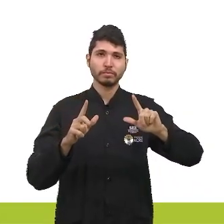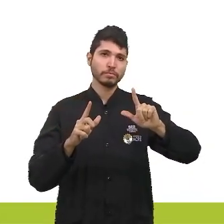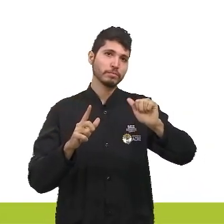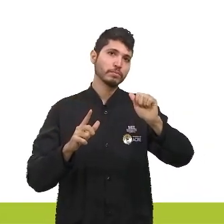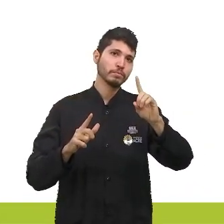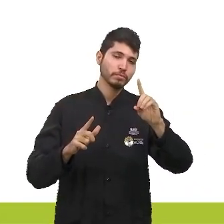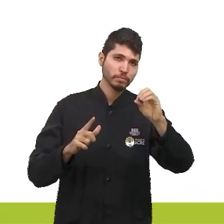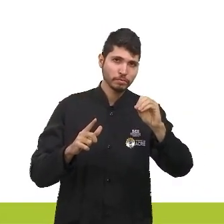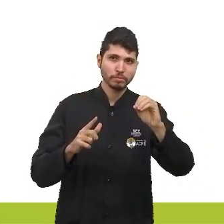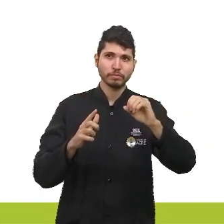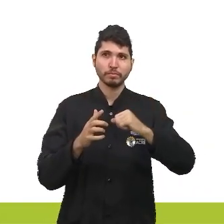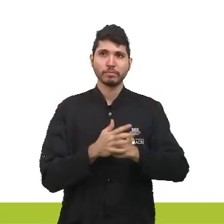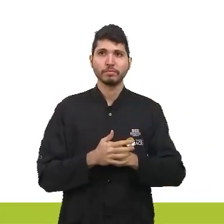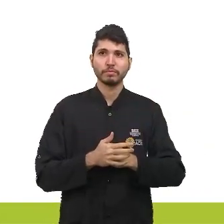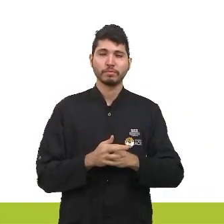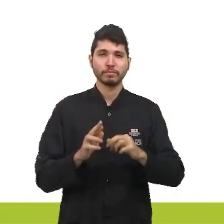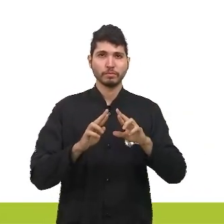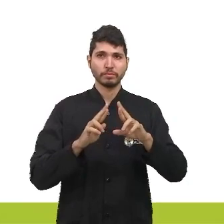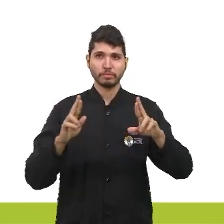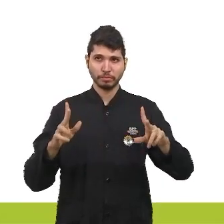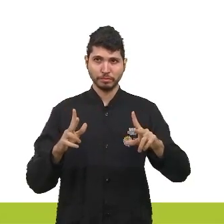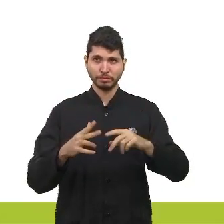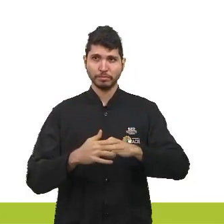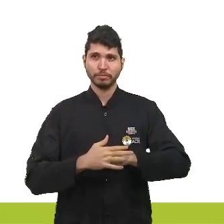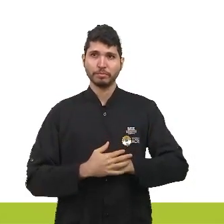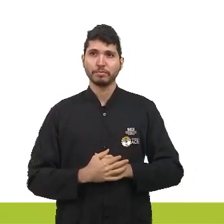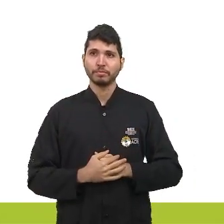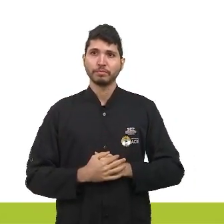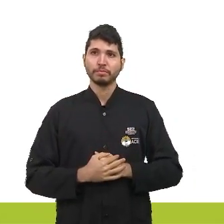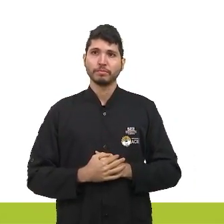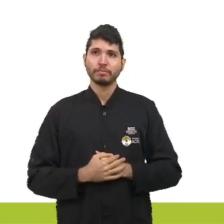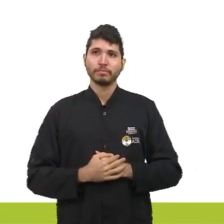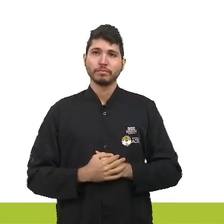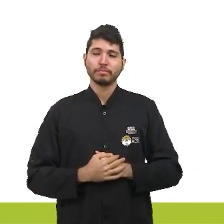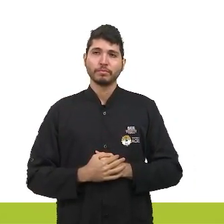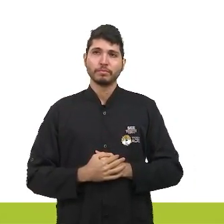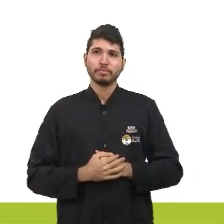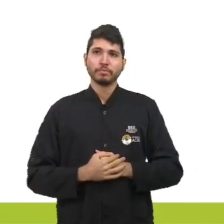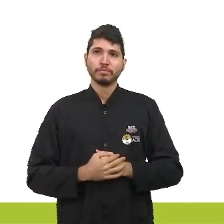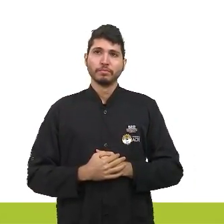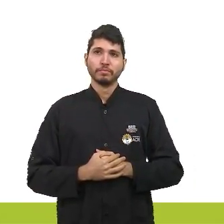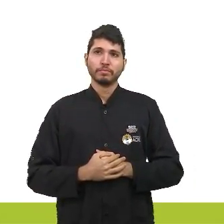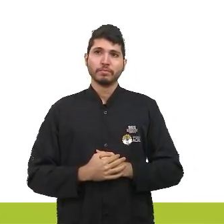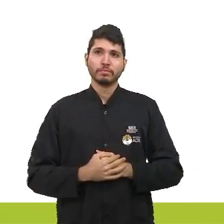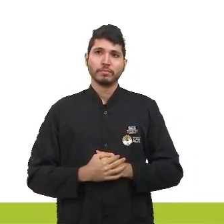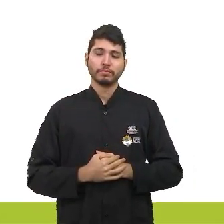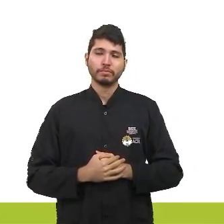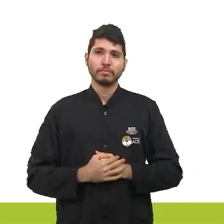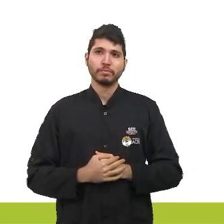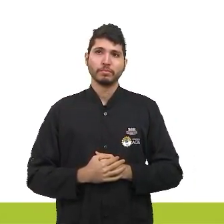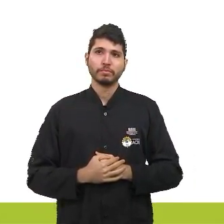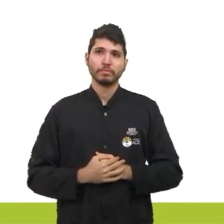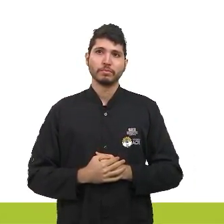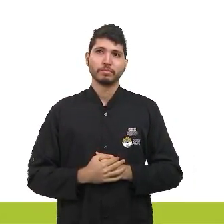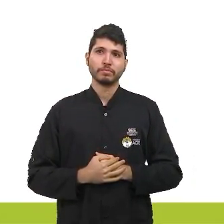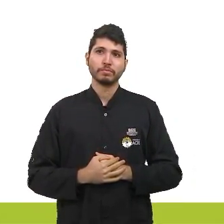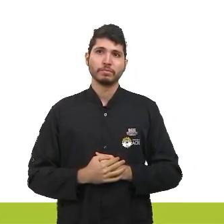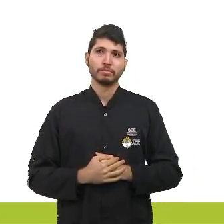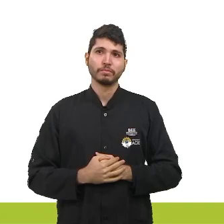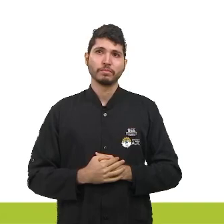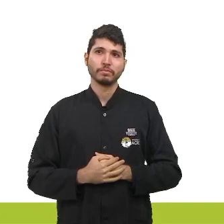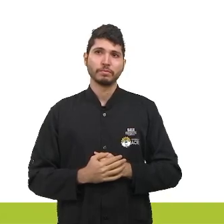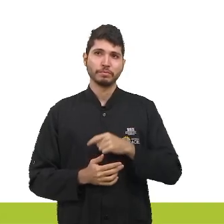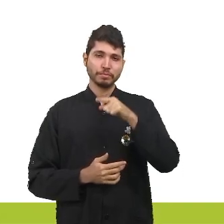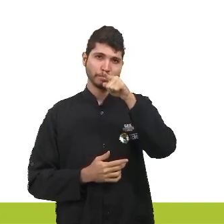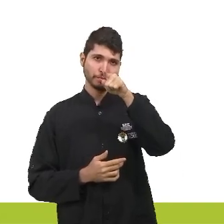somente dois polígonos. Por exemplo, esse lado aqui só está no polígono à direita e nesse